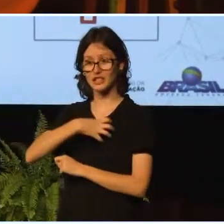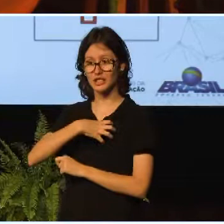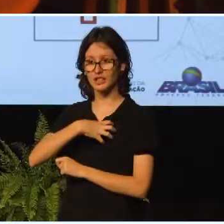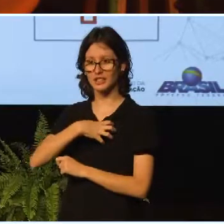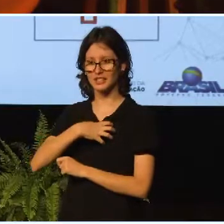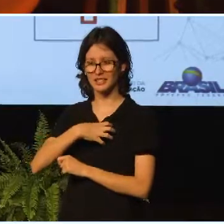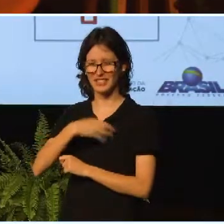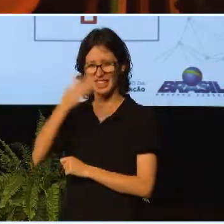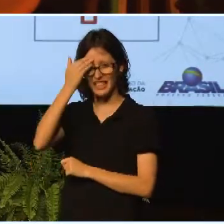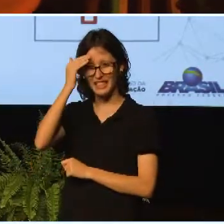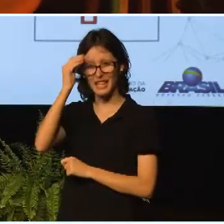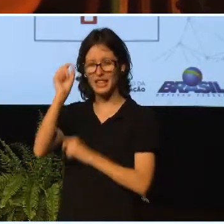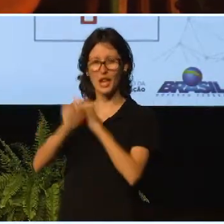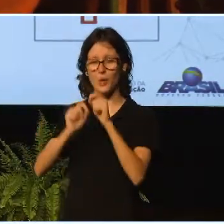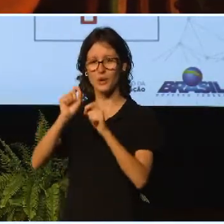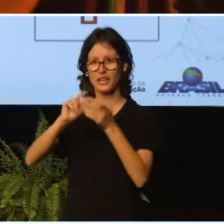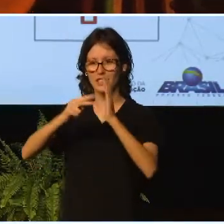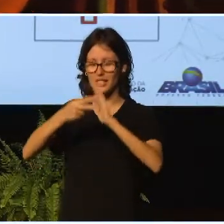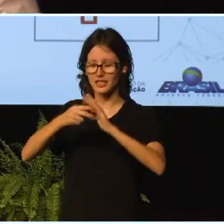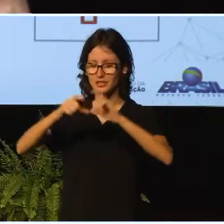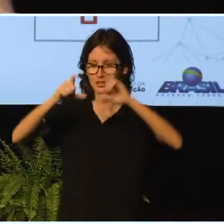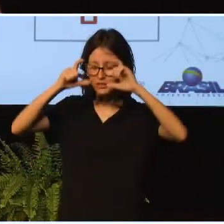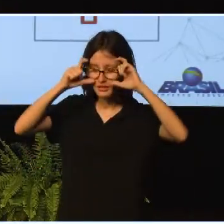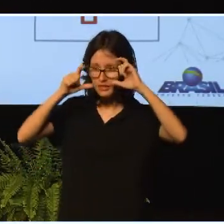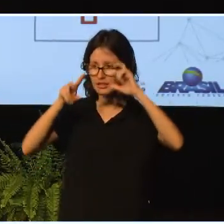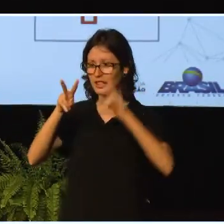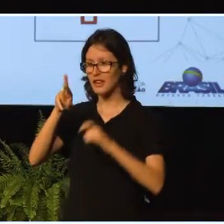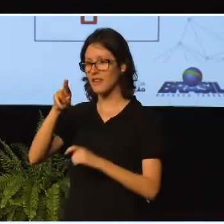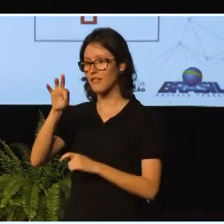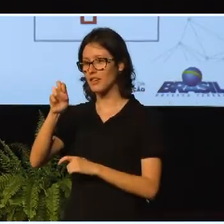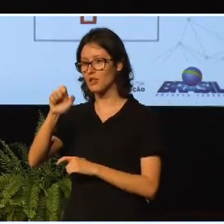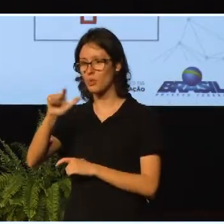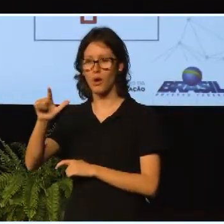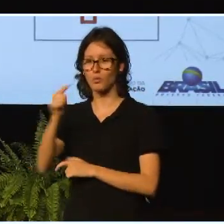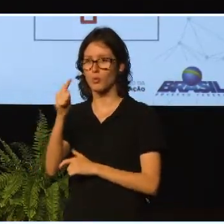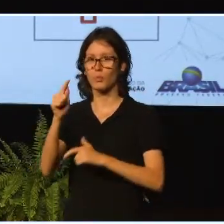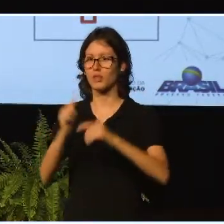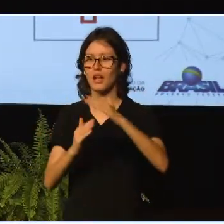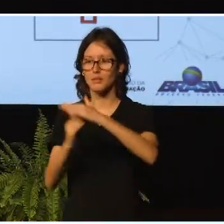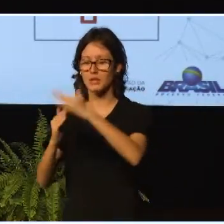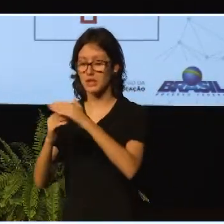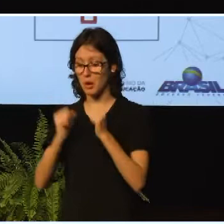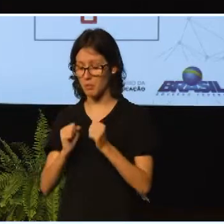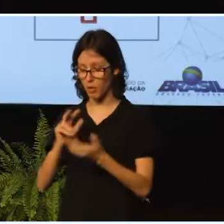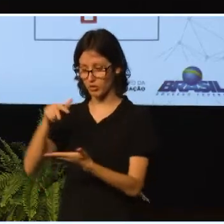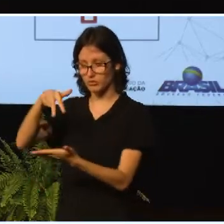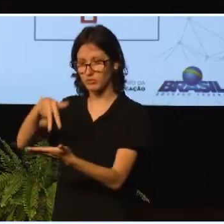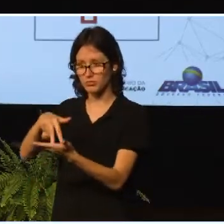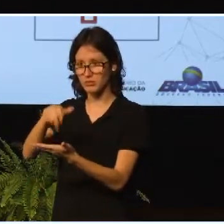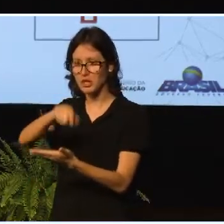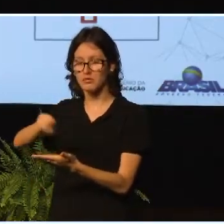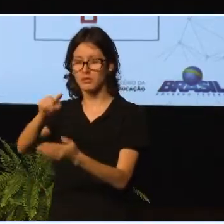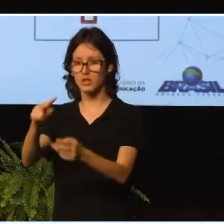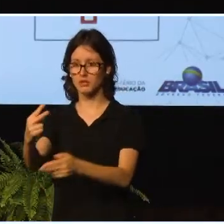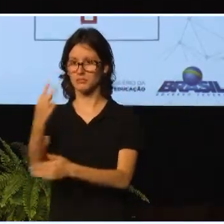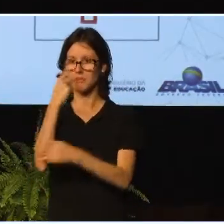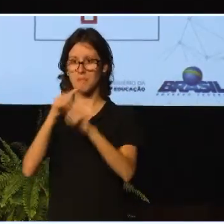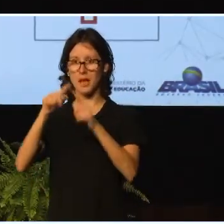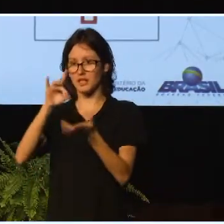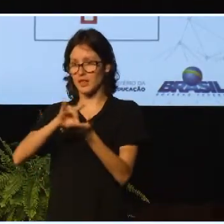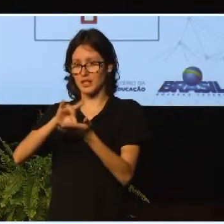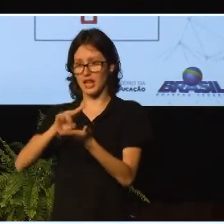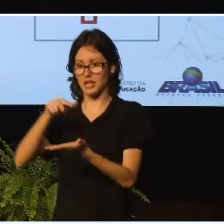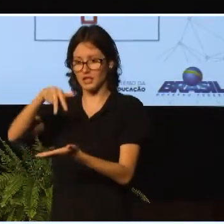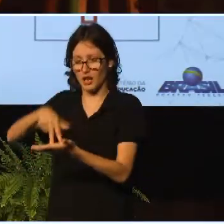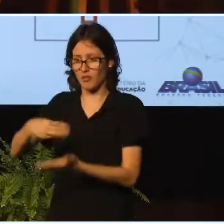Viu o limite do virtual? Não tem limite. Eu poderia estar aqui, vocês estarem me vendo, mas eu não